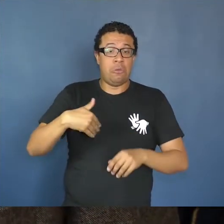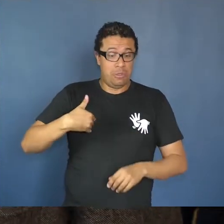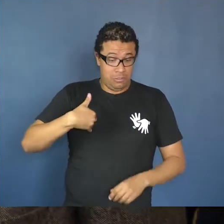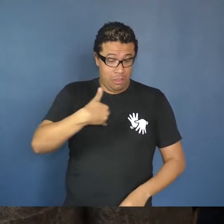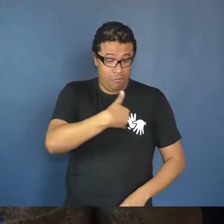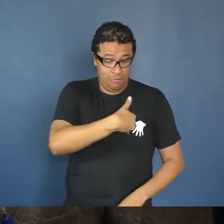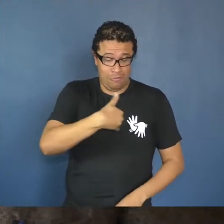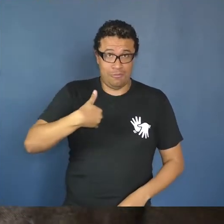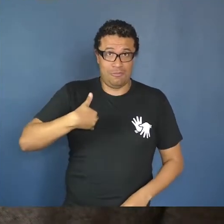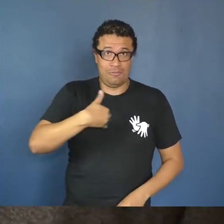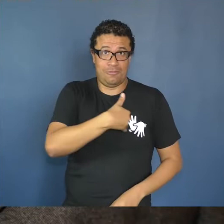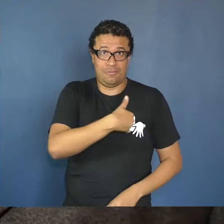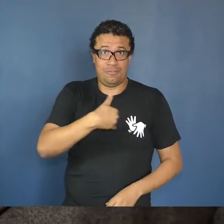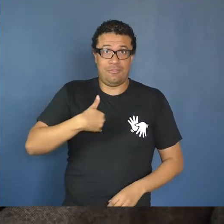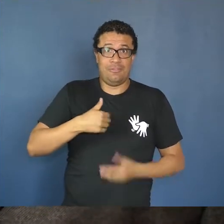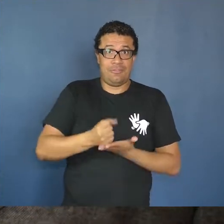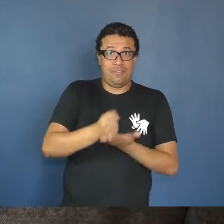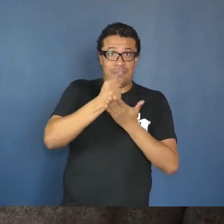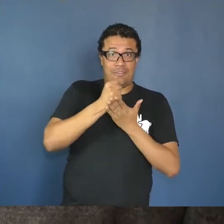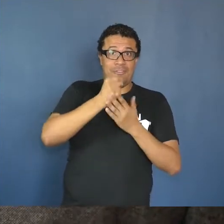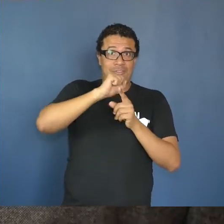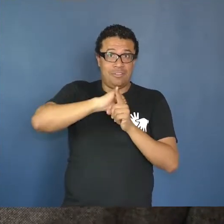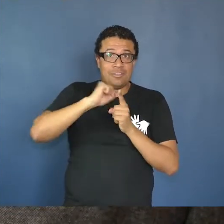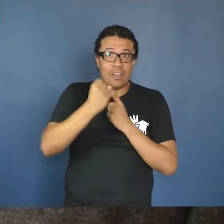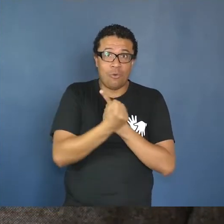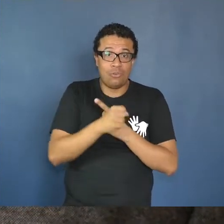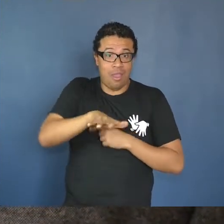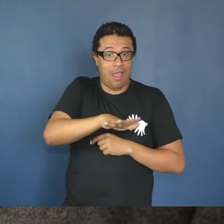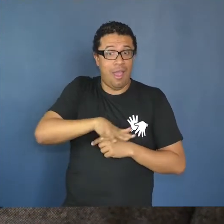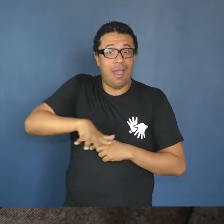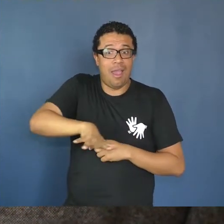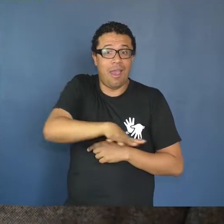assistência social e com a